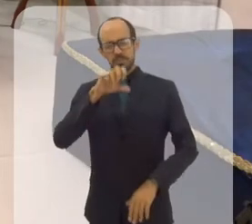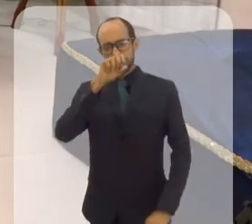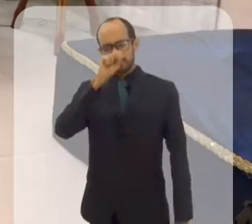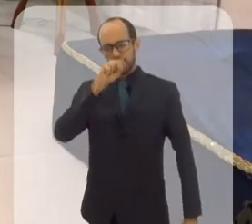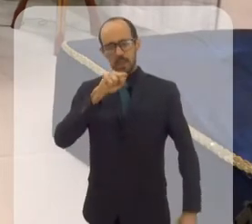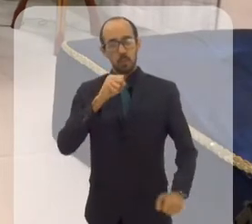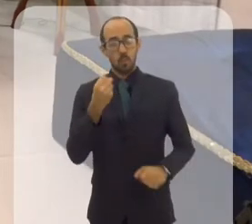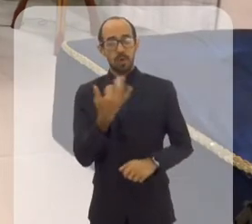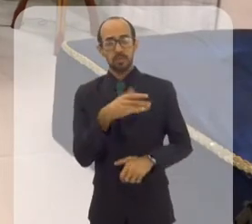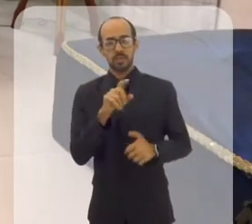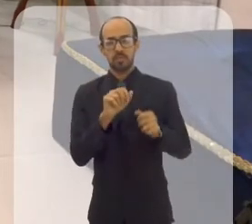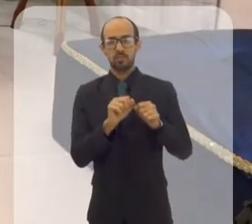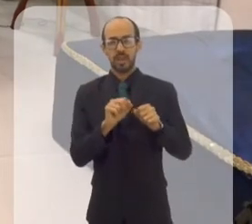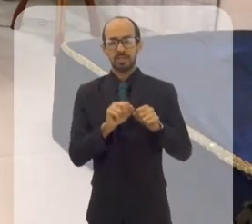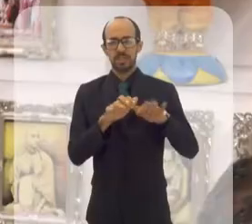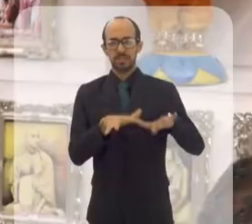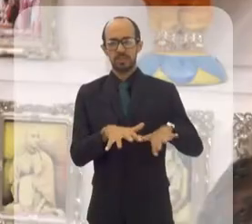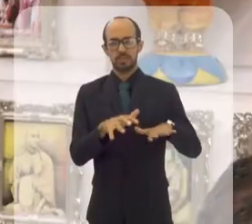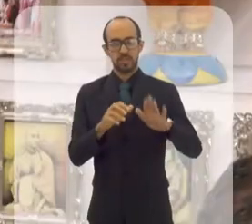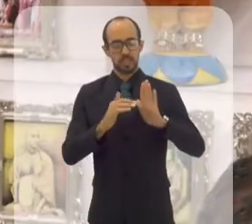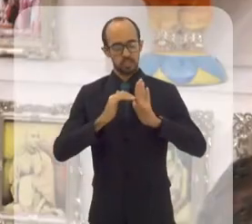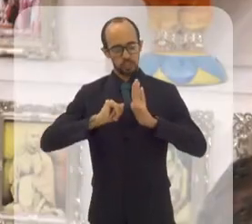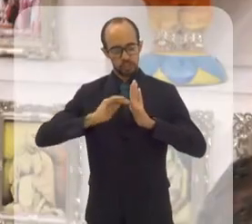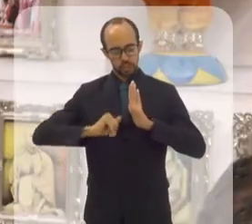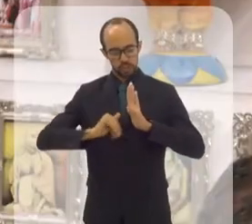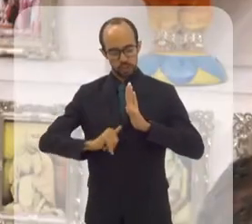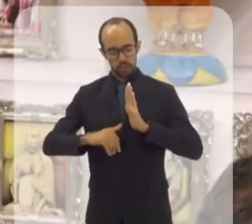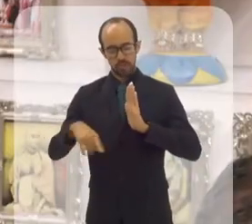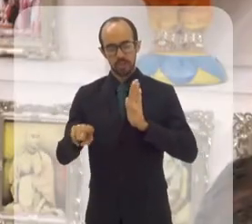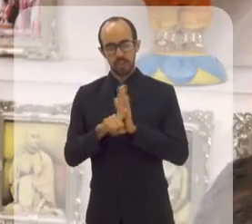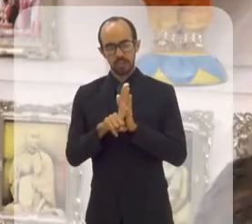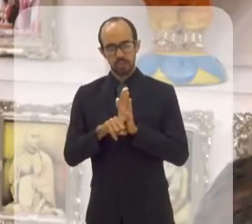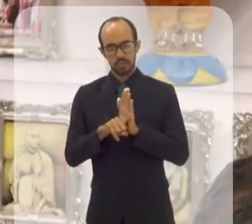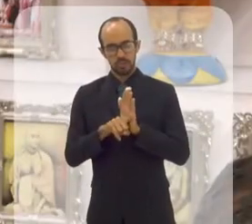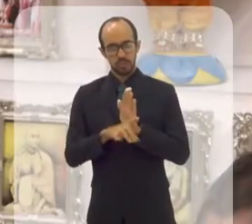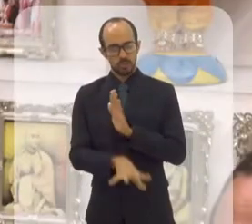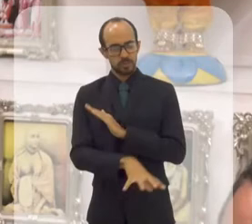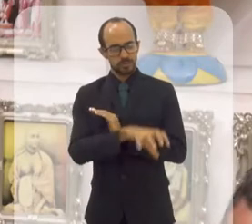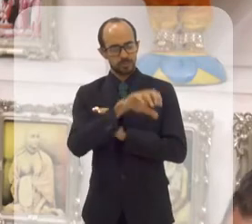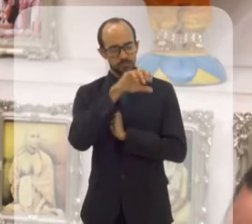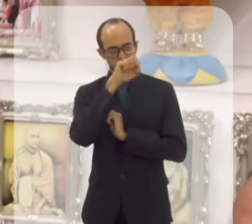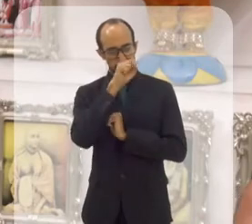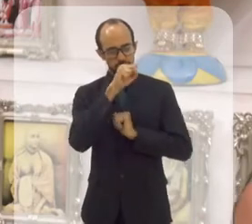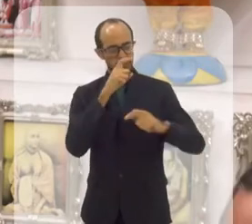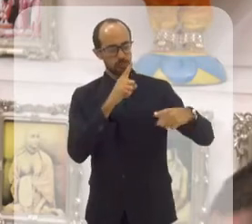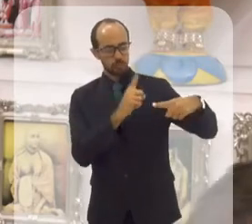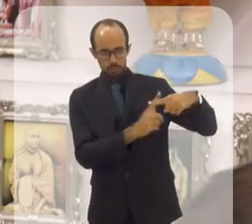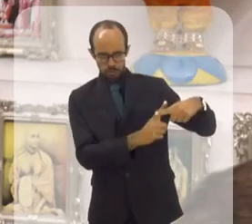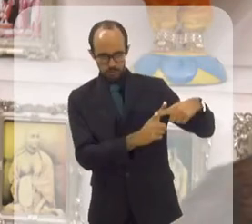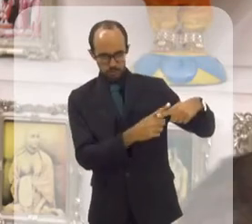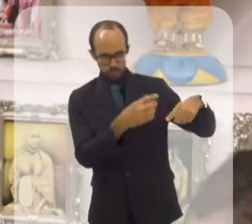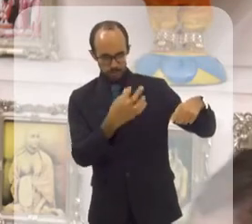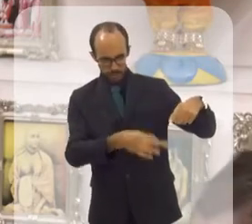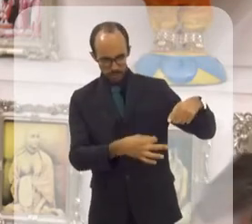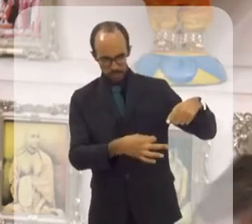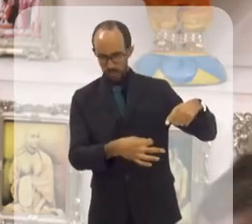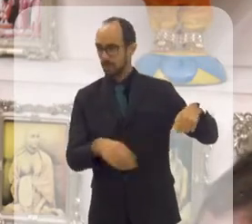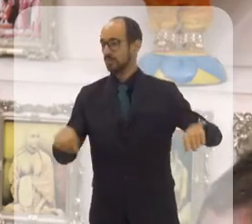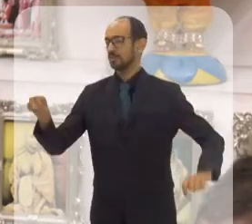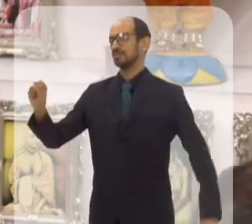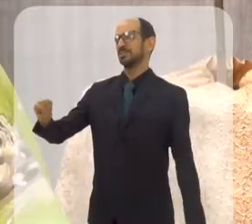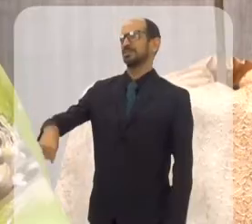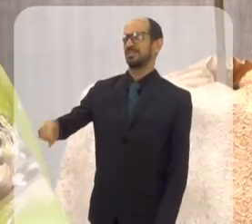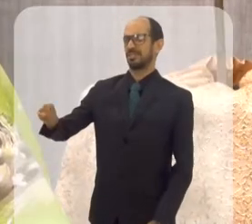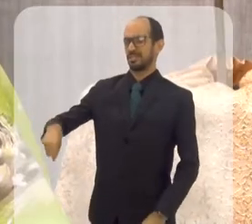ali, é como se você, ao respirar, estivesse tirando o negativo e você, ao inspirar, estivesse trazendo